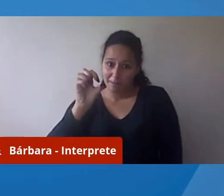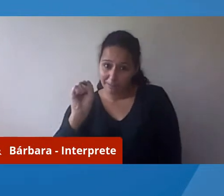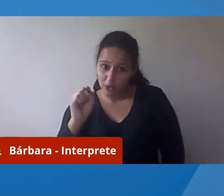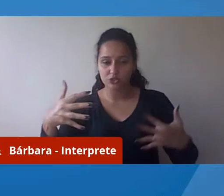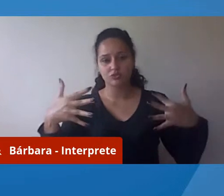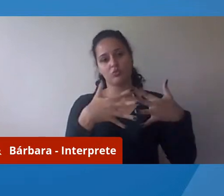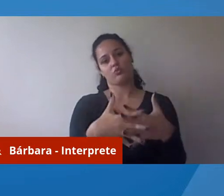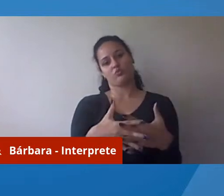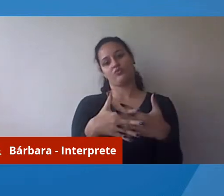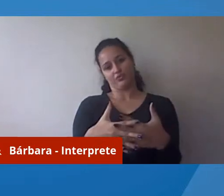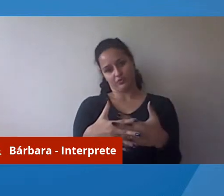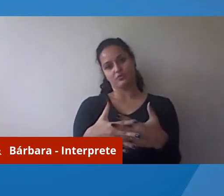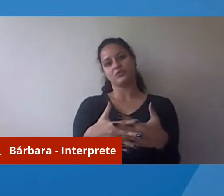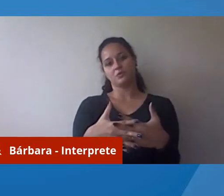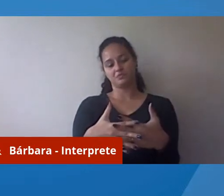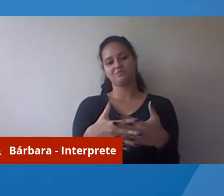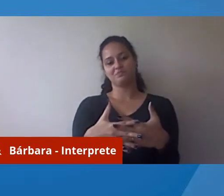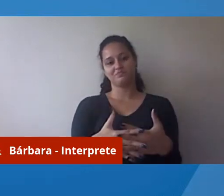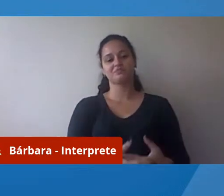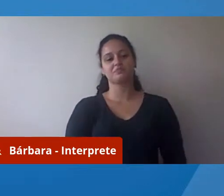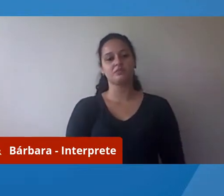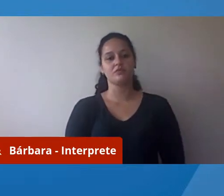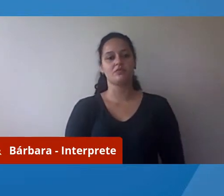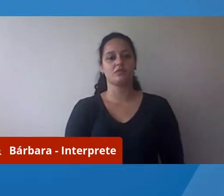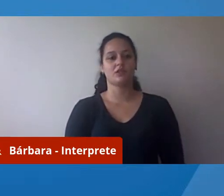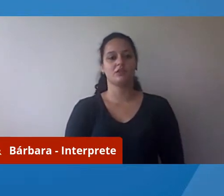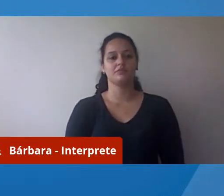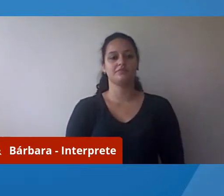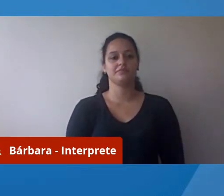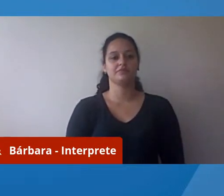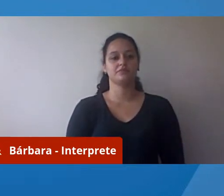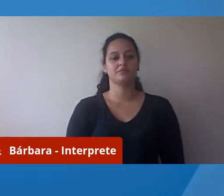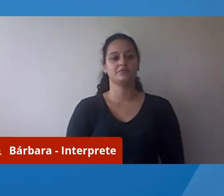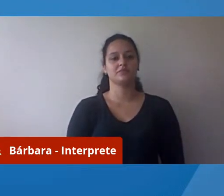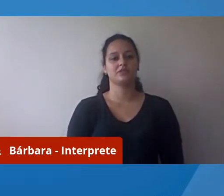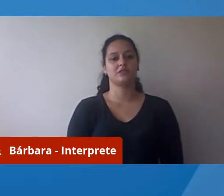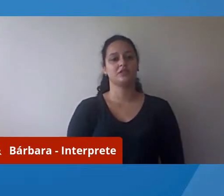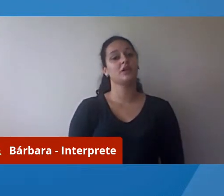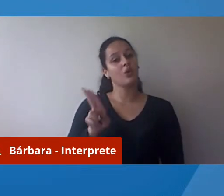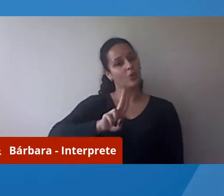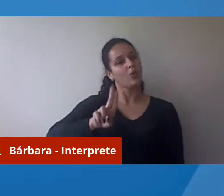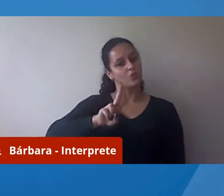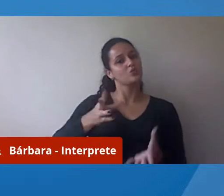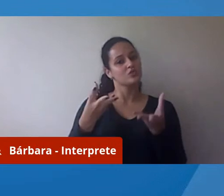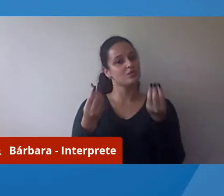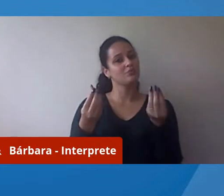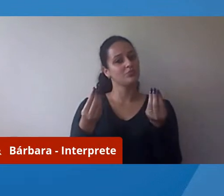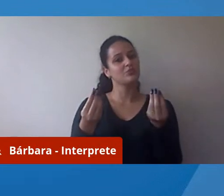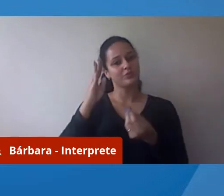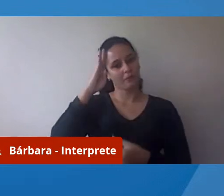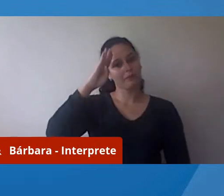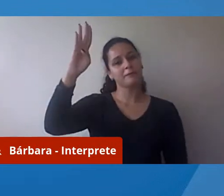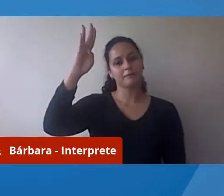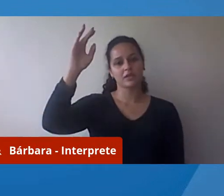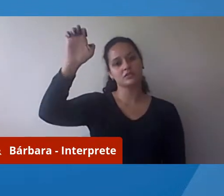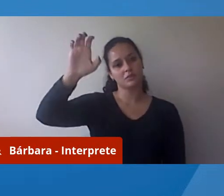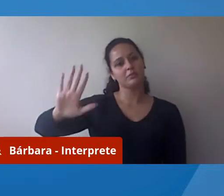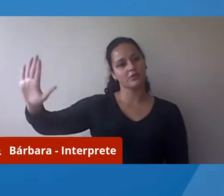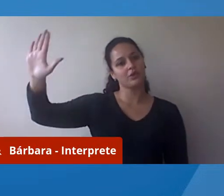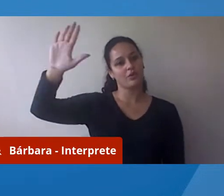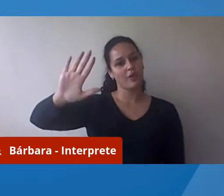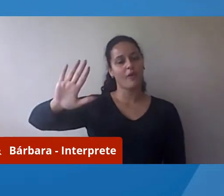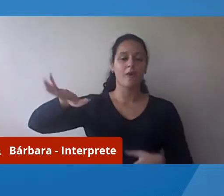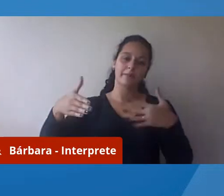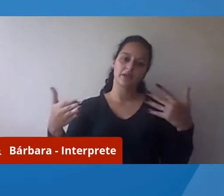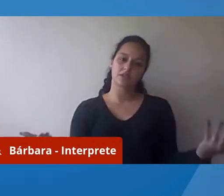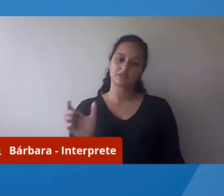confunde. E ele é bastante utilizado também, sobretudo na Europa também, mas também em outros lugares. Né? Então, pós-fascismo, eu